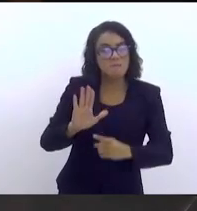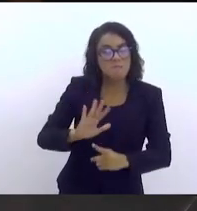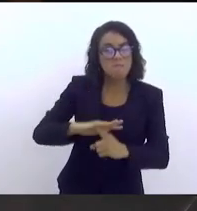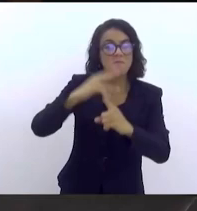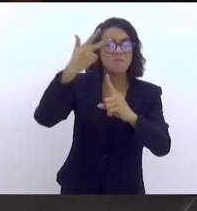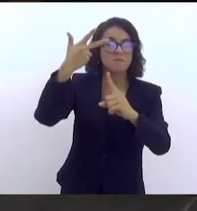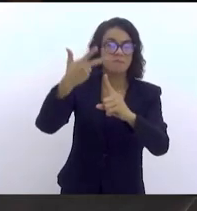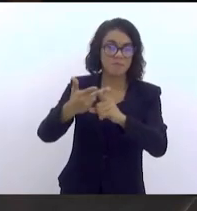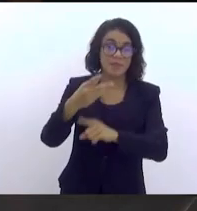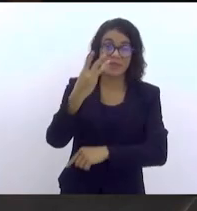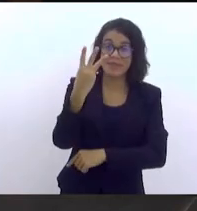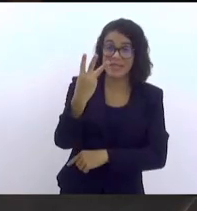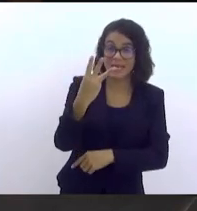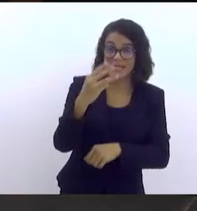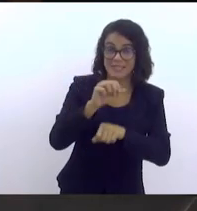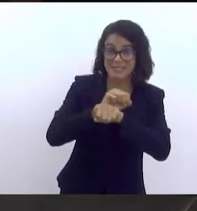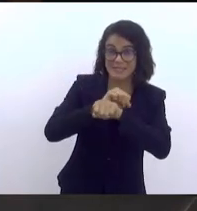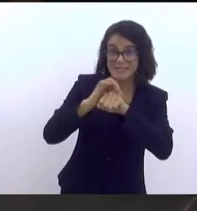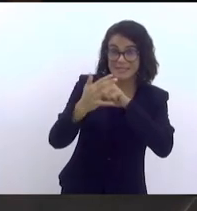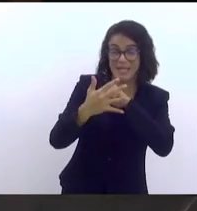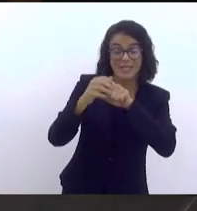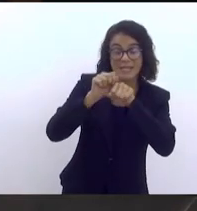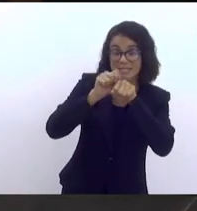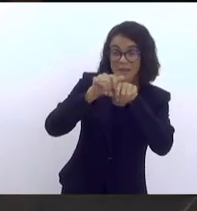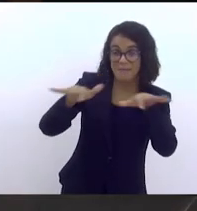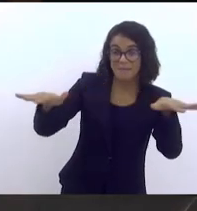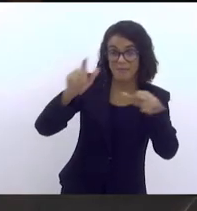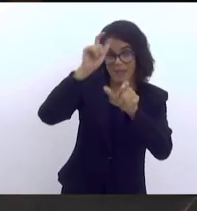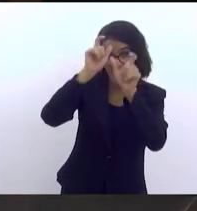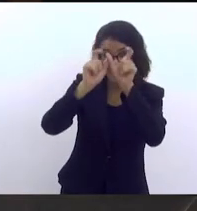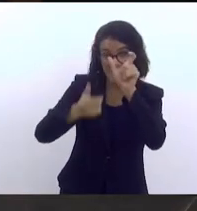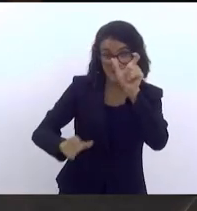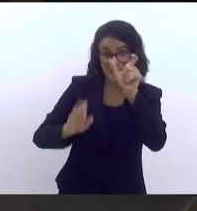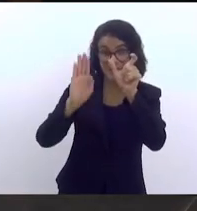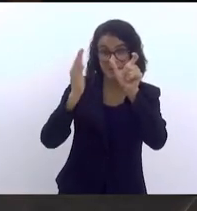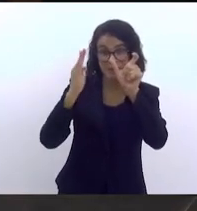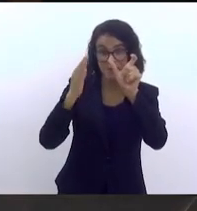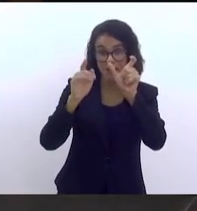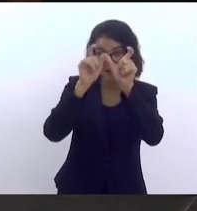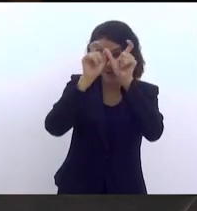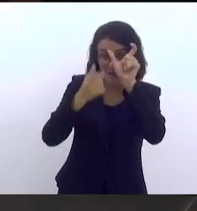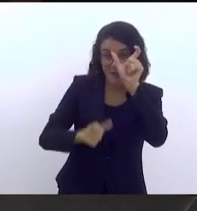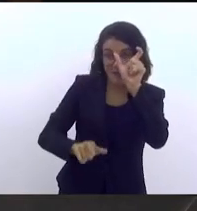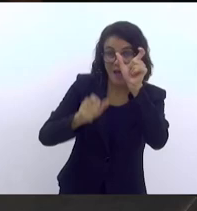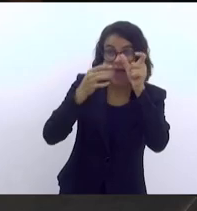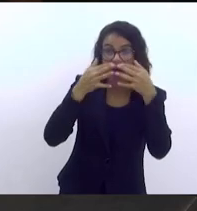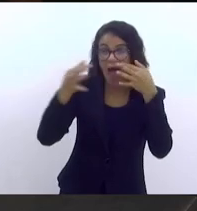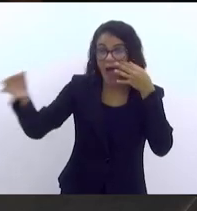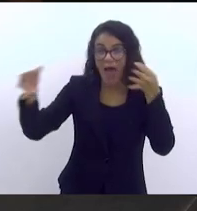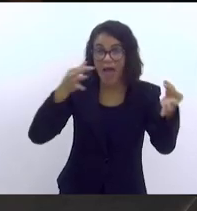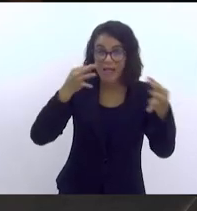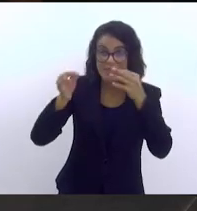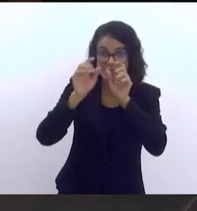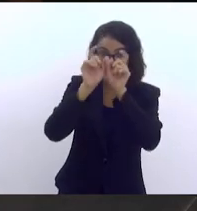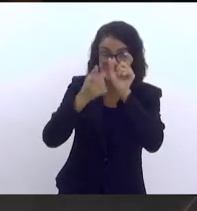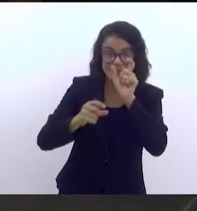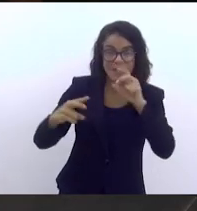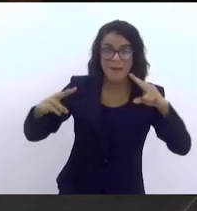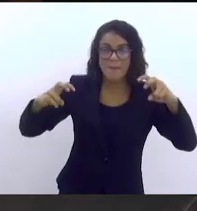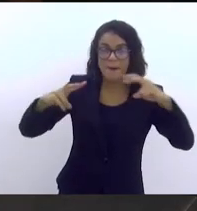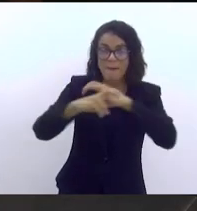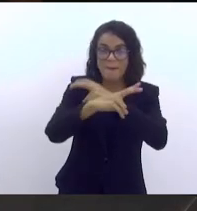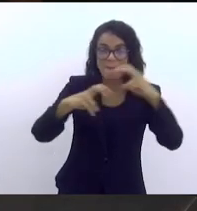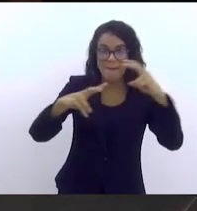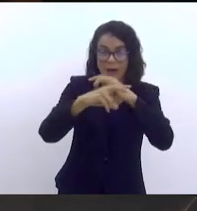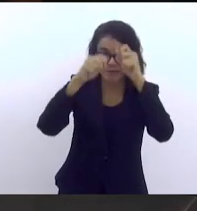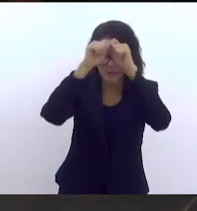três epidemias não previstas o transtorno bipolar o Transtorno do Déficit de Atenção e de hiperatividade e o